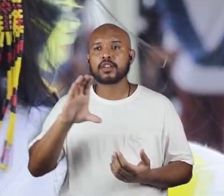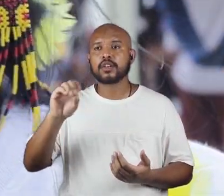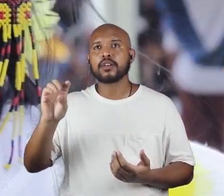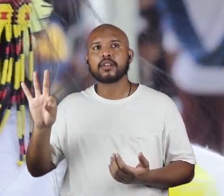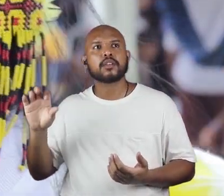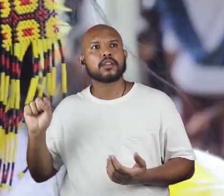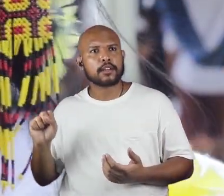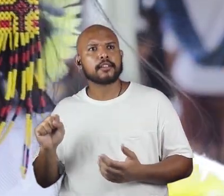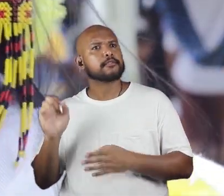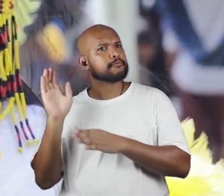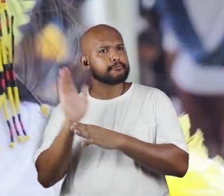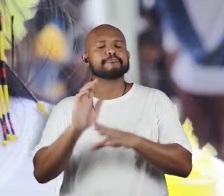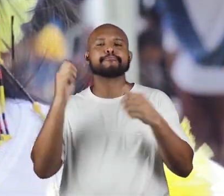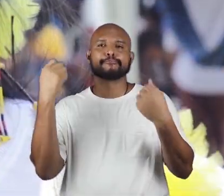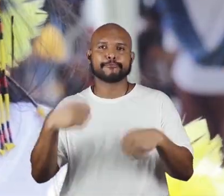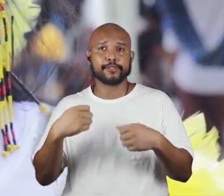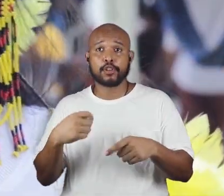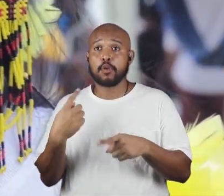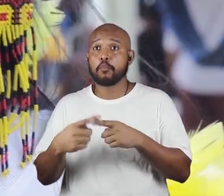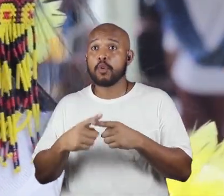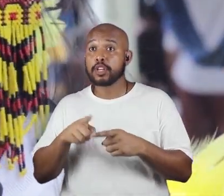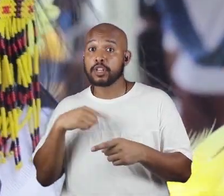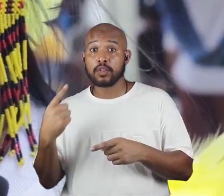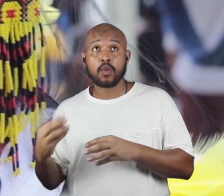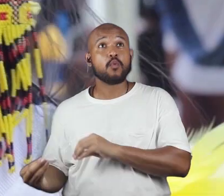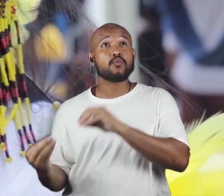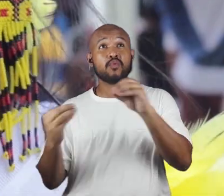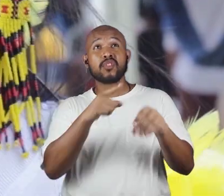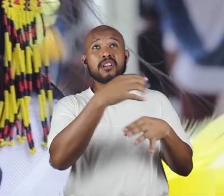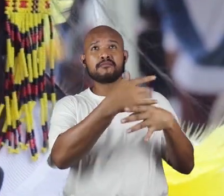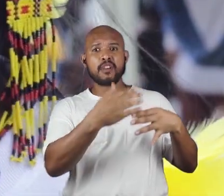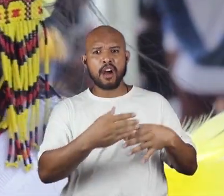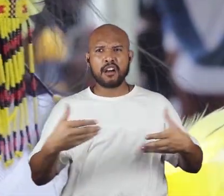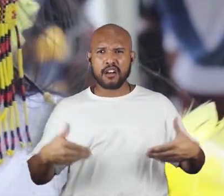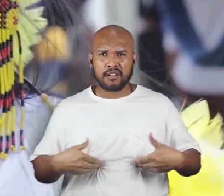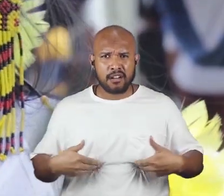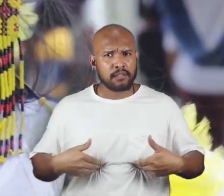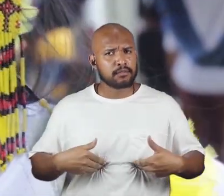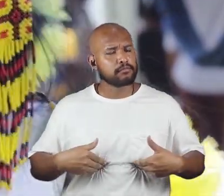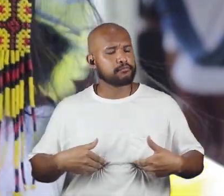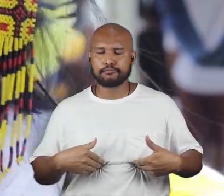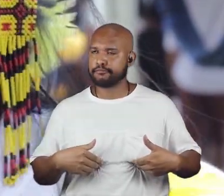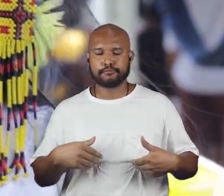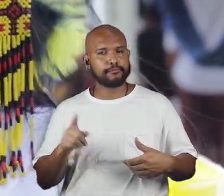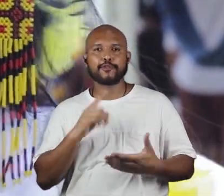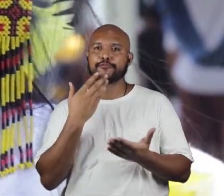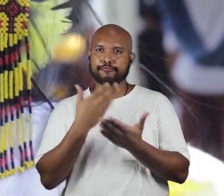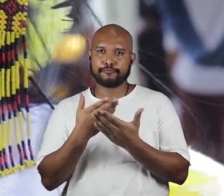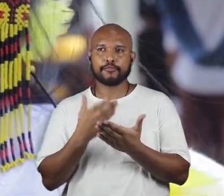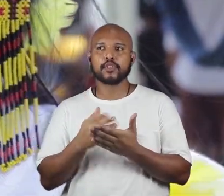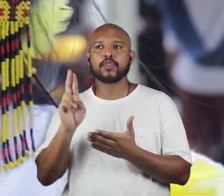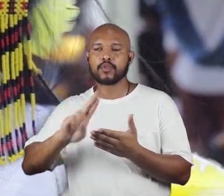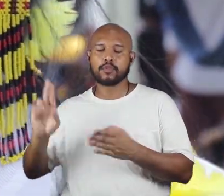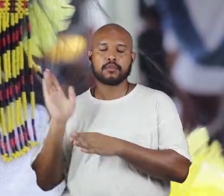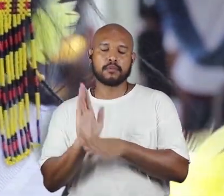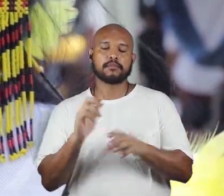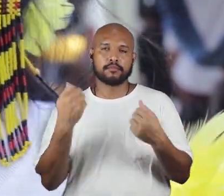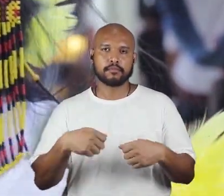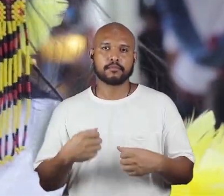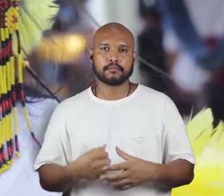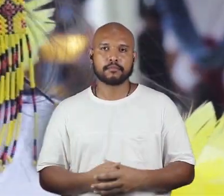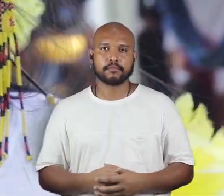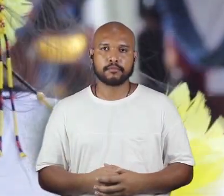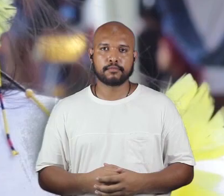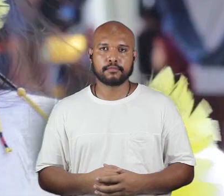Sem cotas, sem nada, não adianta. A gente não vai para a cidade para passar fome. A gente não pode ser assim. Então a universidade ela